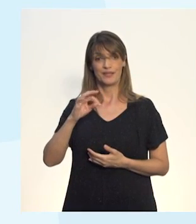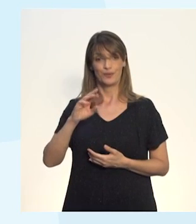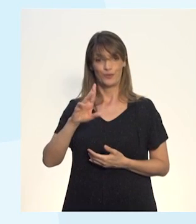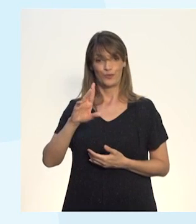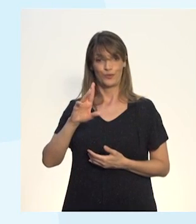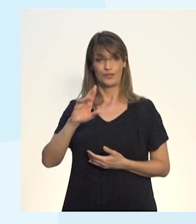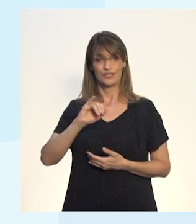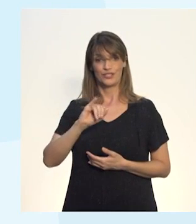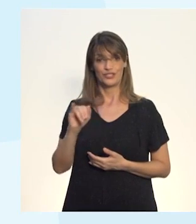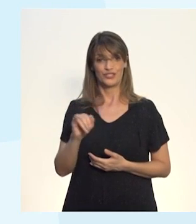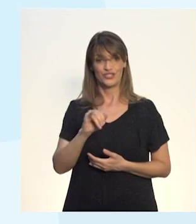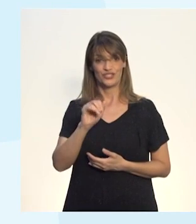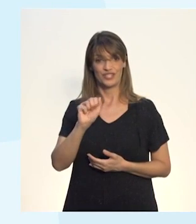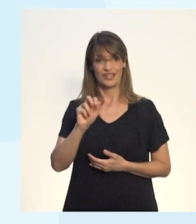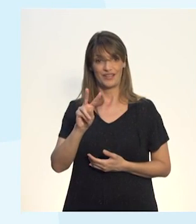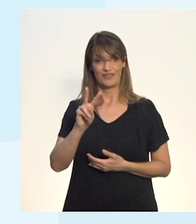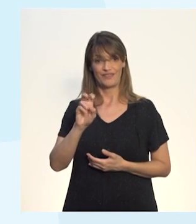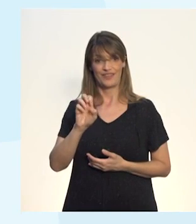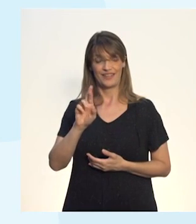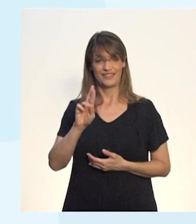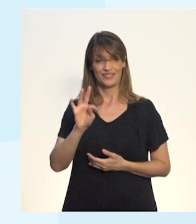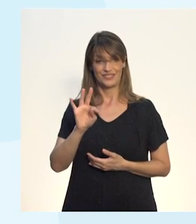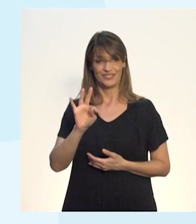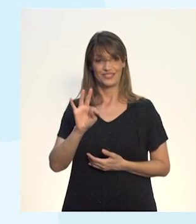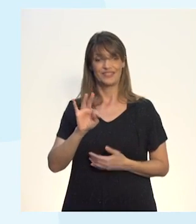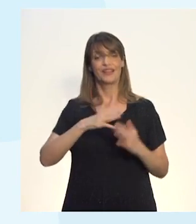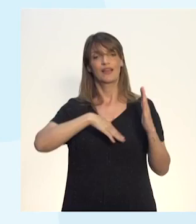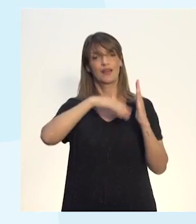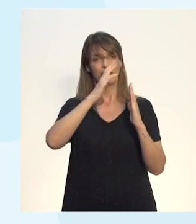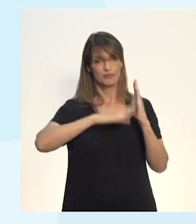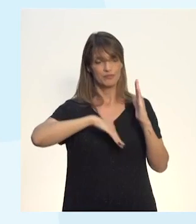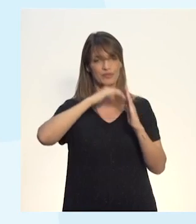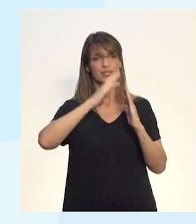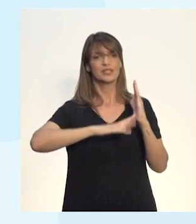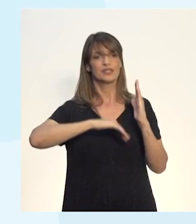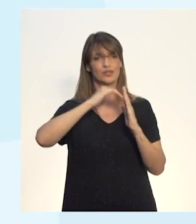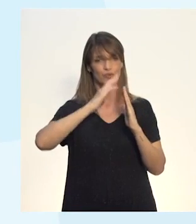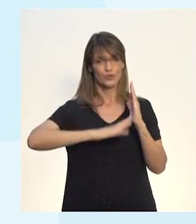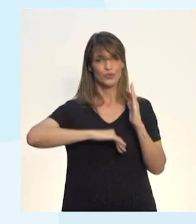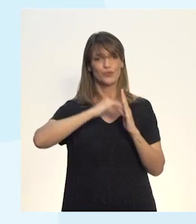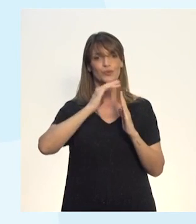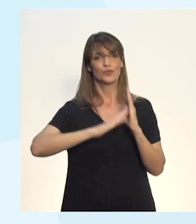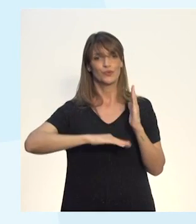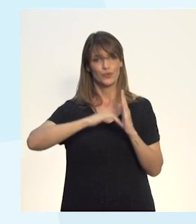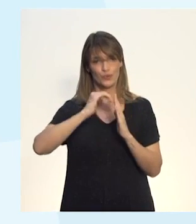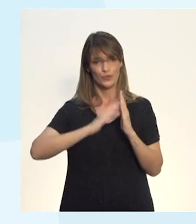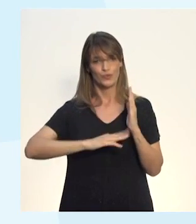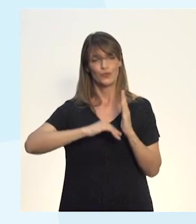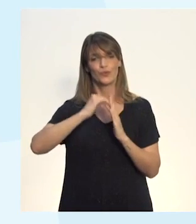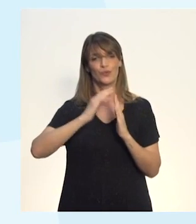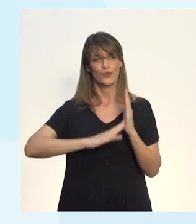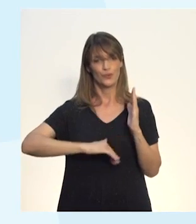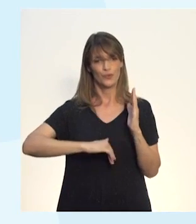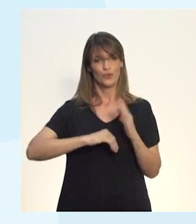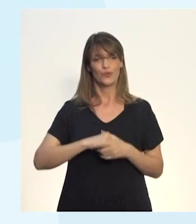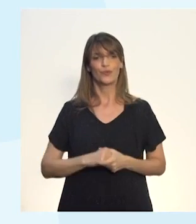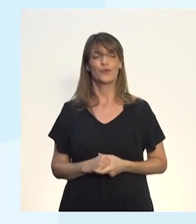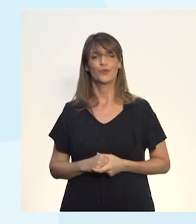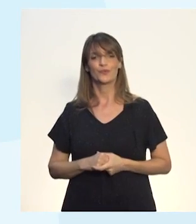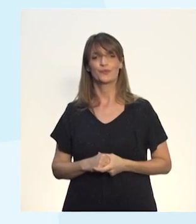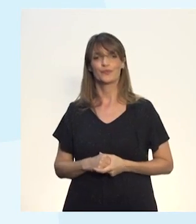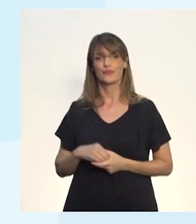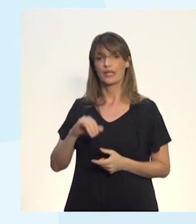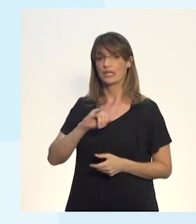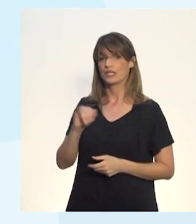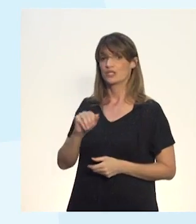Gustave Brion, pintor que também fez aquela primeira obra que a gente viu lá na primeira tela, né? O Jean Valjean é preso